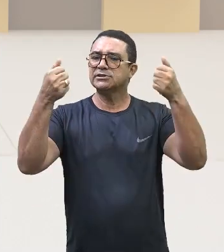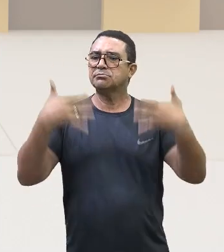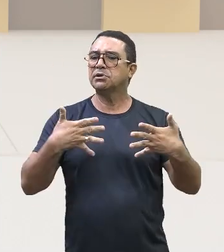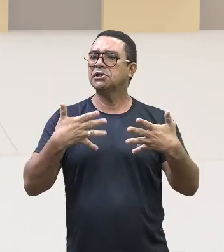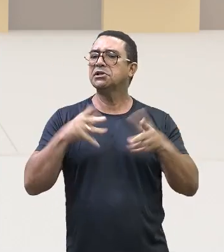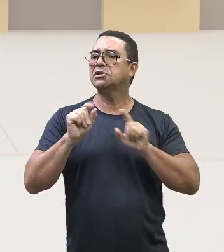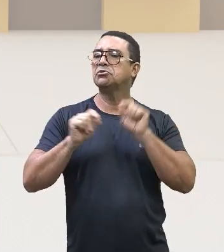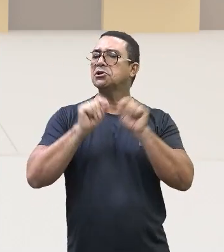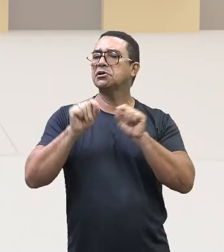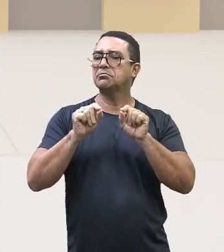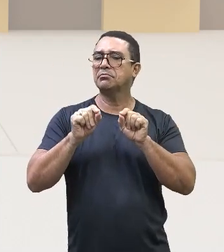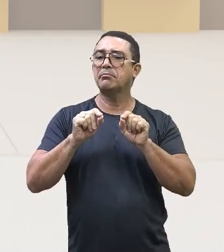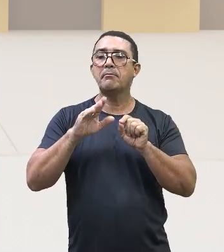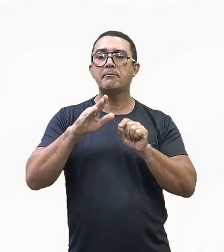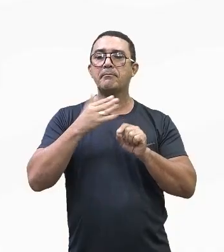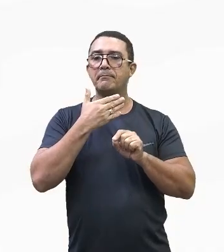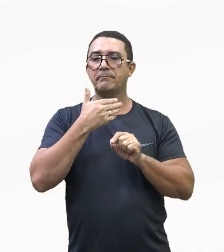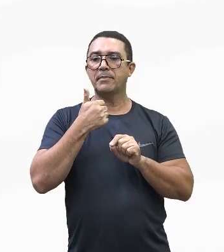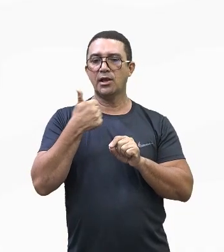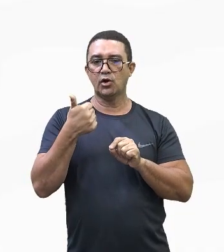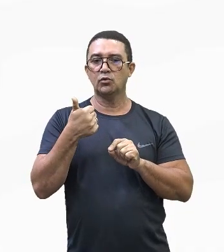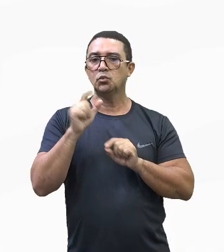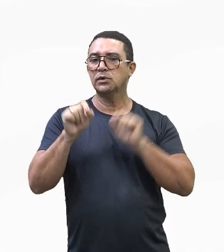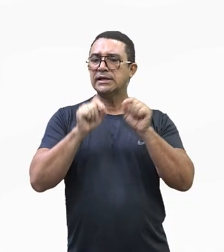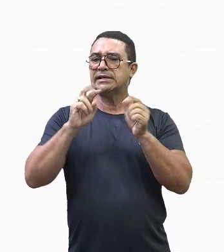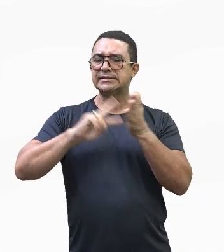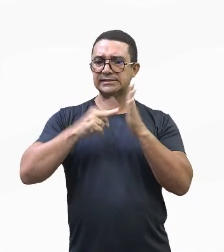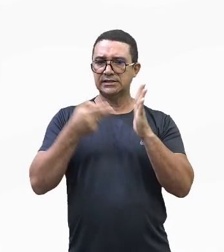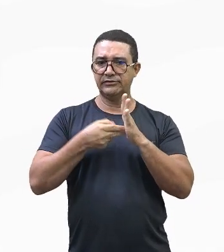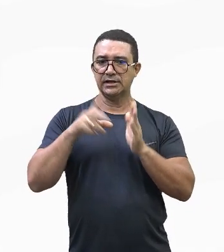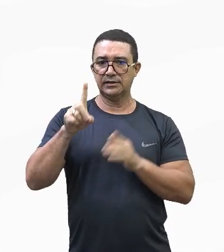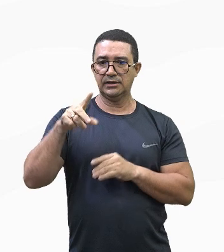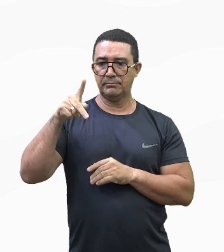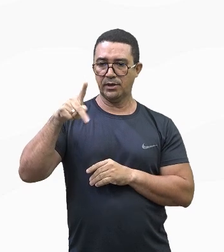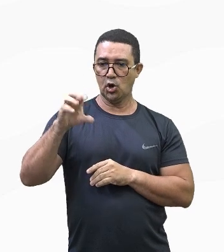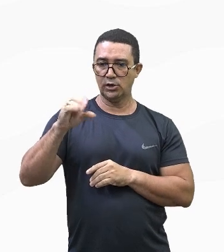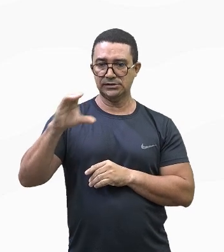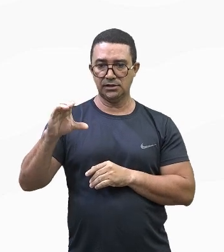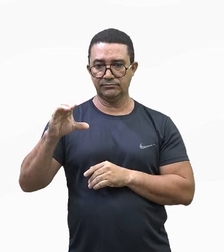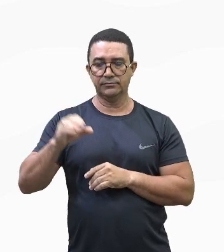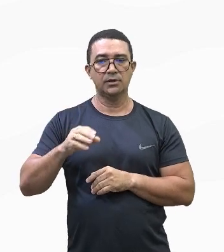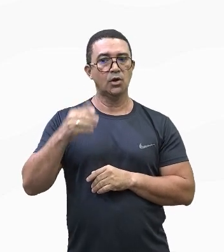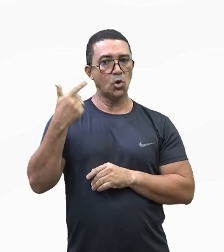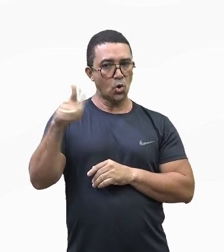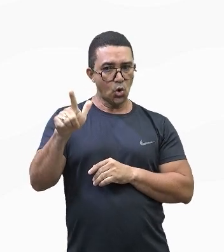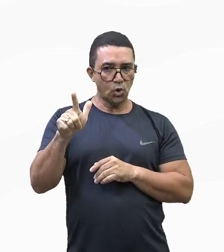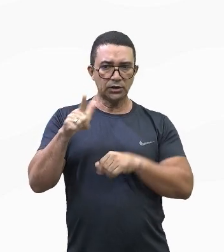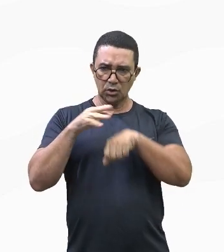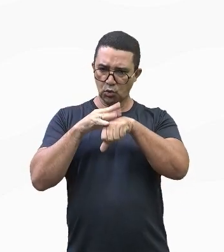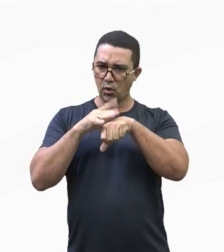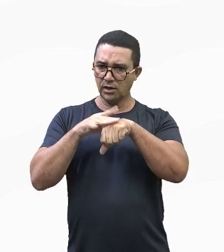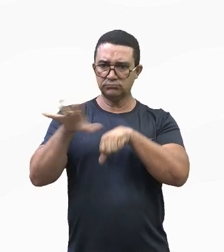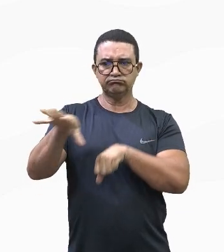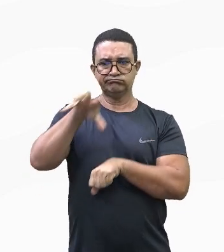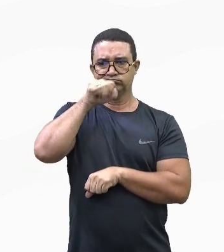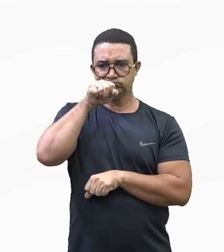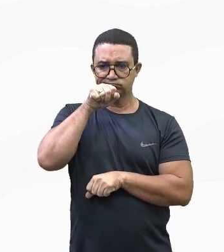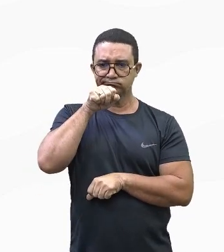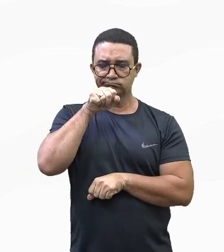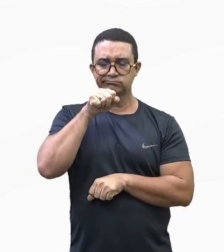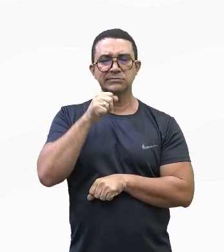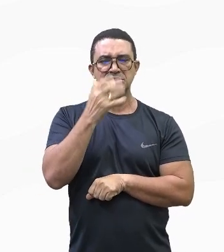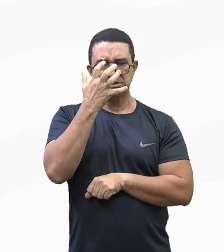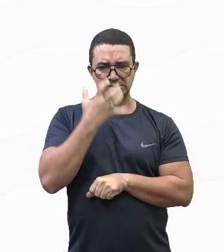sigla interessante aí, DPOC. O que é isso? Isso é uma outra doença respiratória crônica, né?